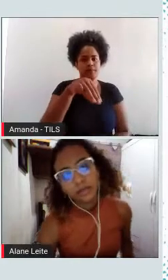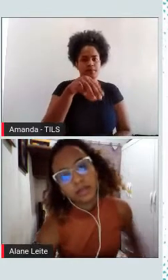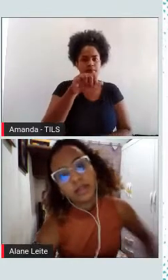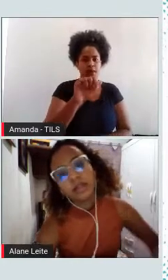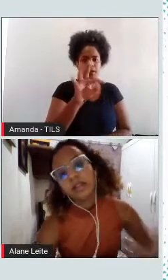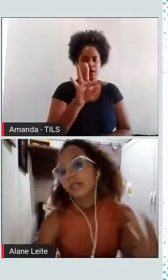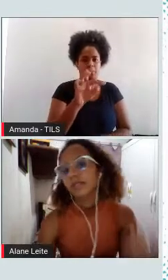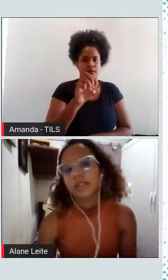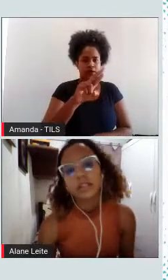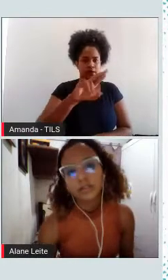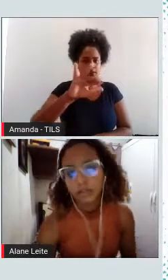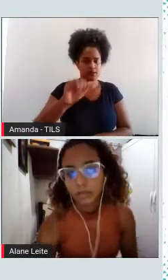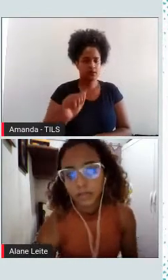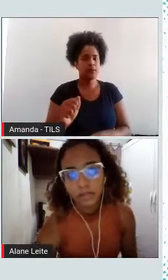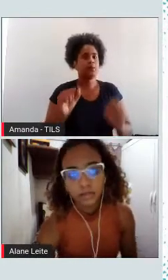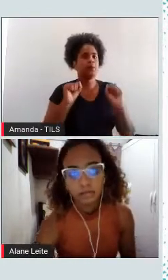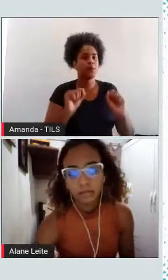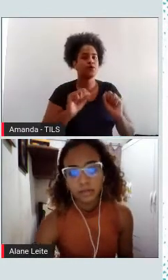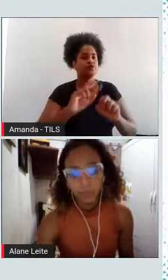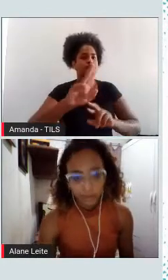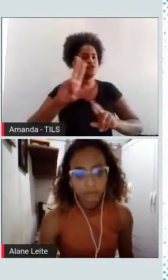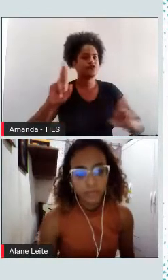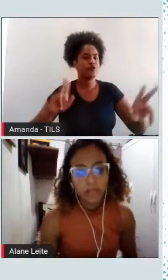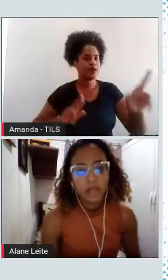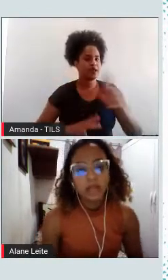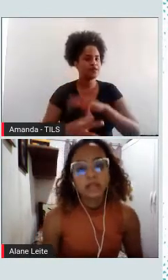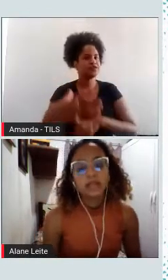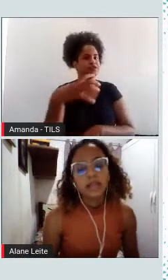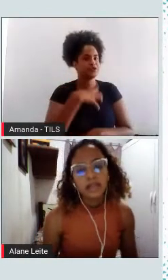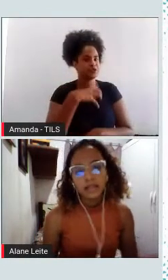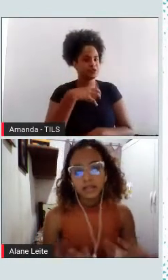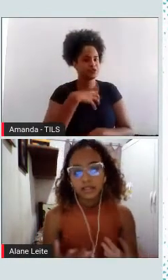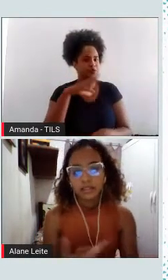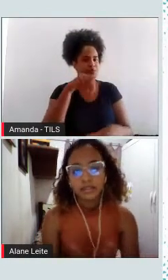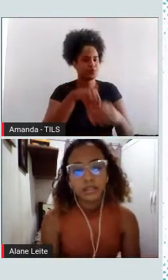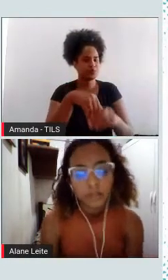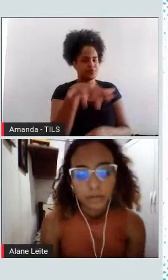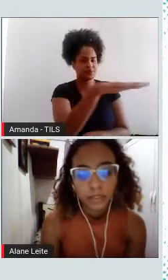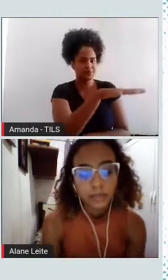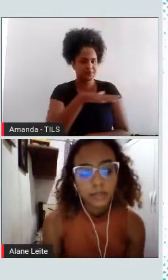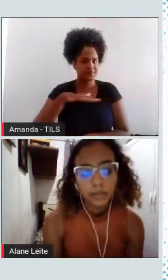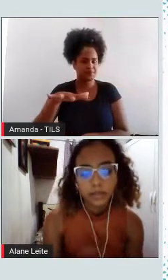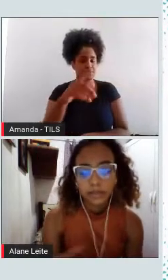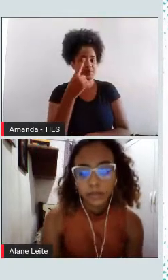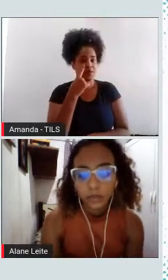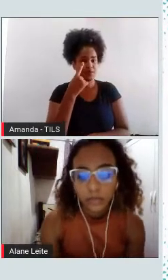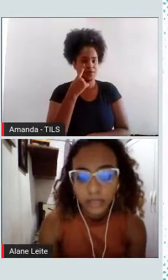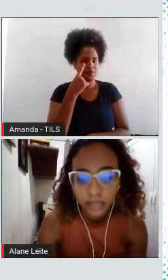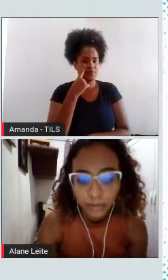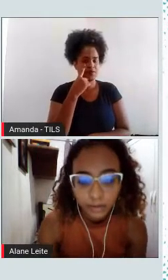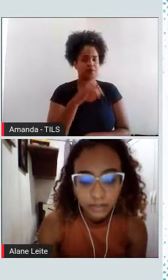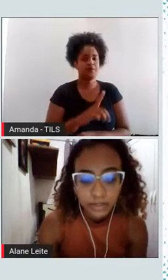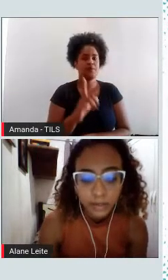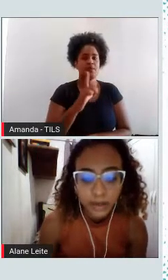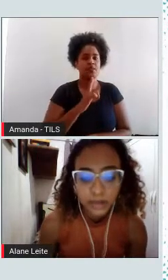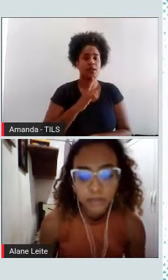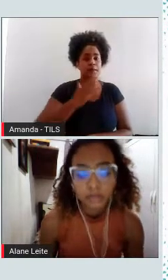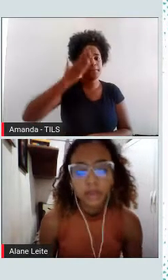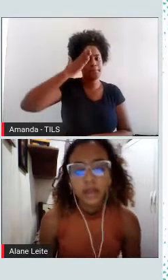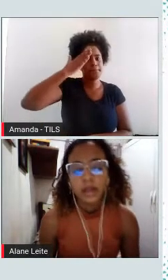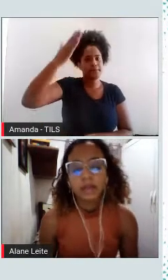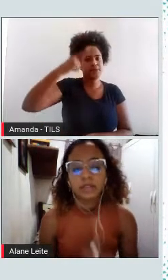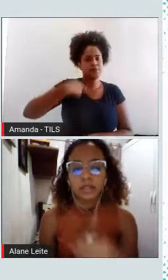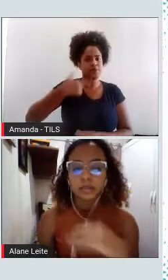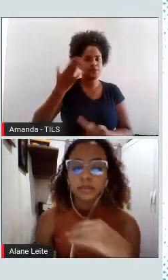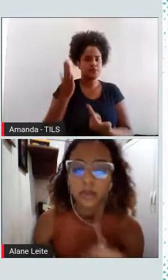pode se encontrar de diferentes formas no espaço. Dentre essas diferentes formas, as principais que eu coloquei aqui para vocês